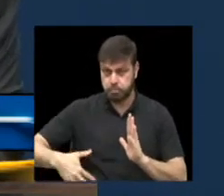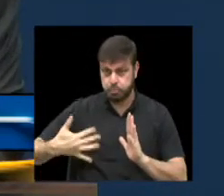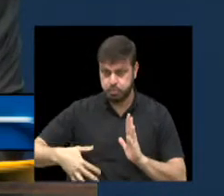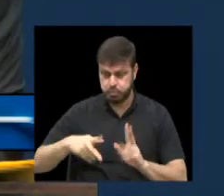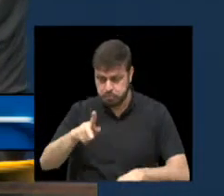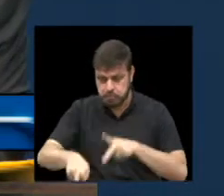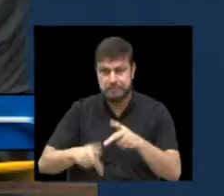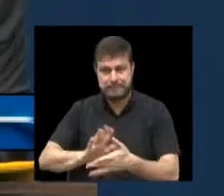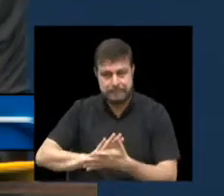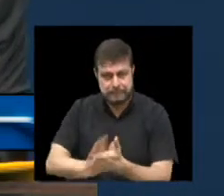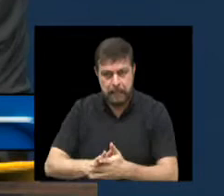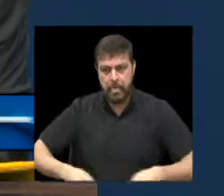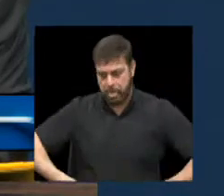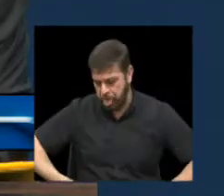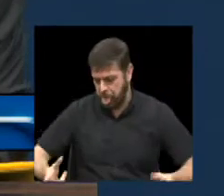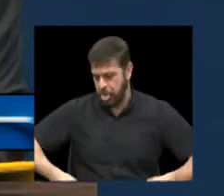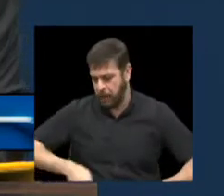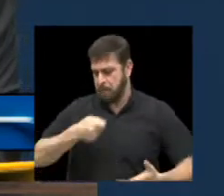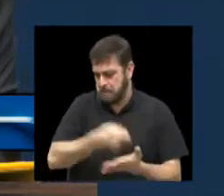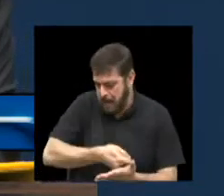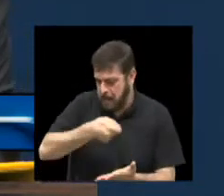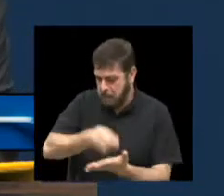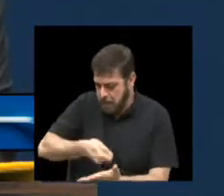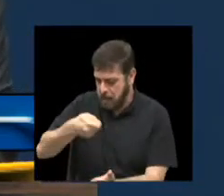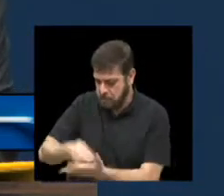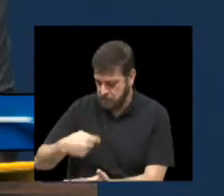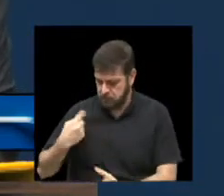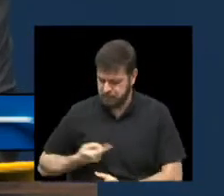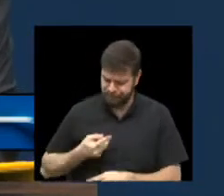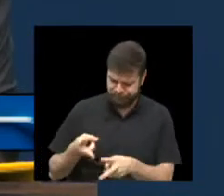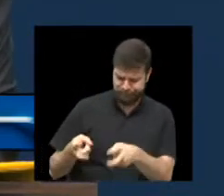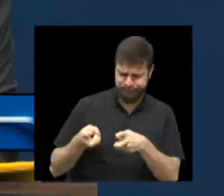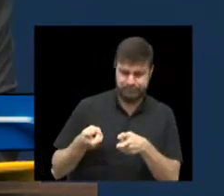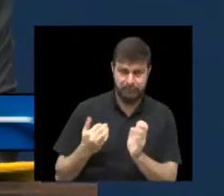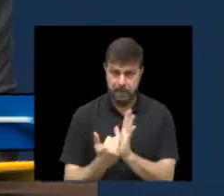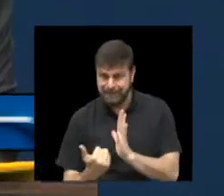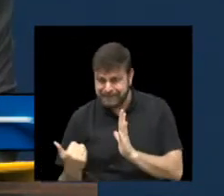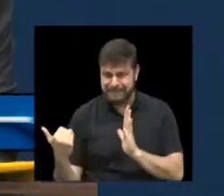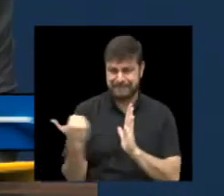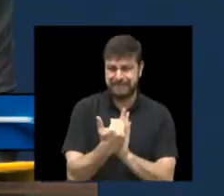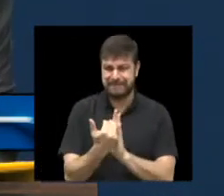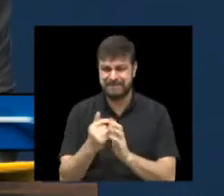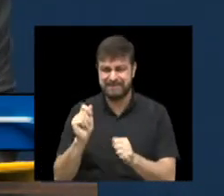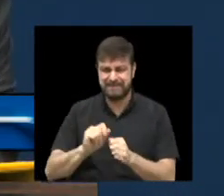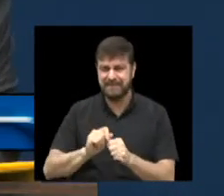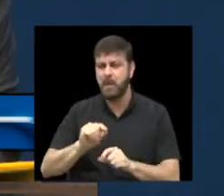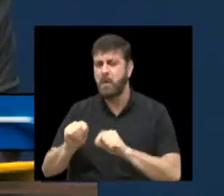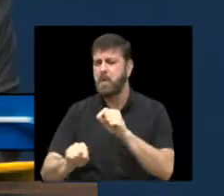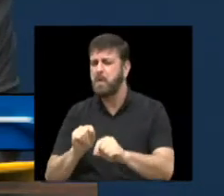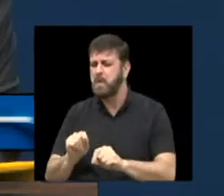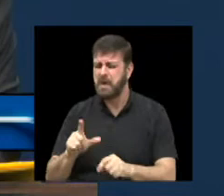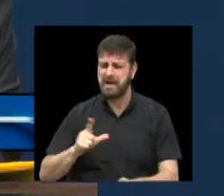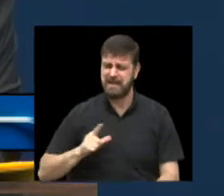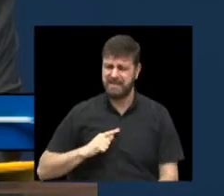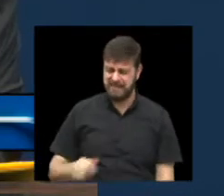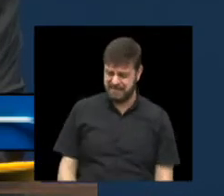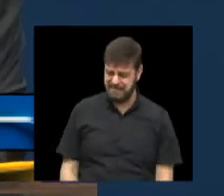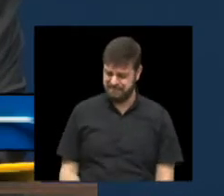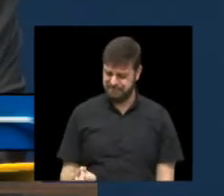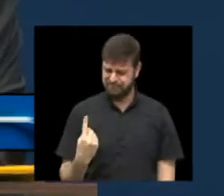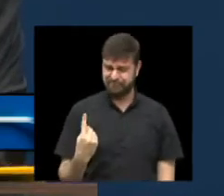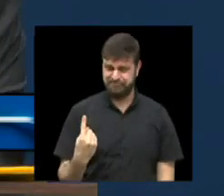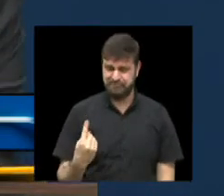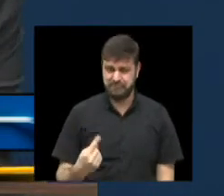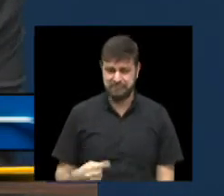a população e, no nosso entender, esses reajustes justificar-se-iam pela questão, né,